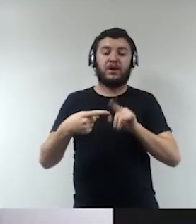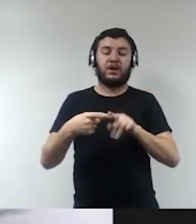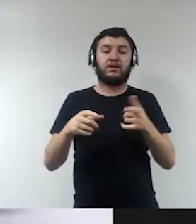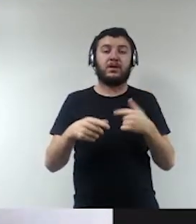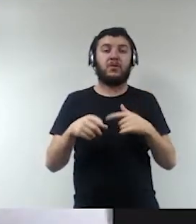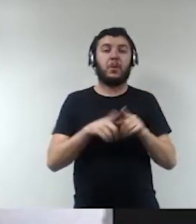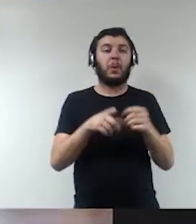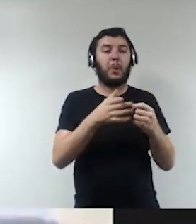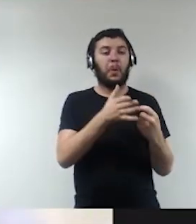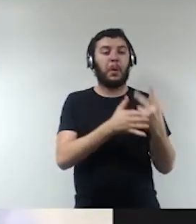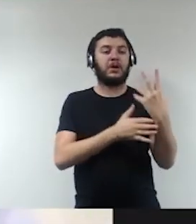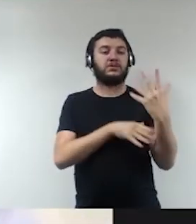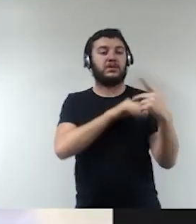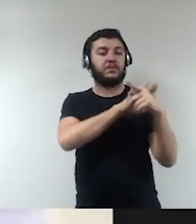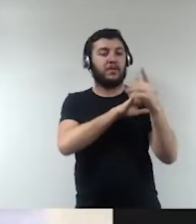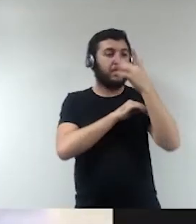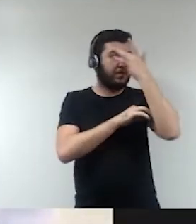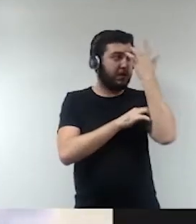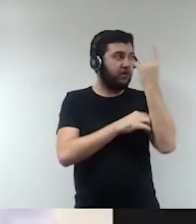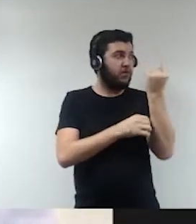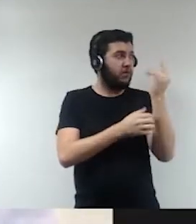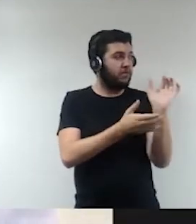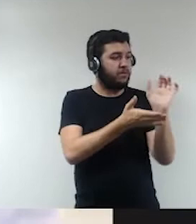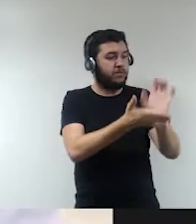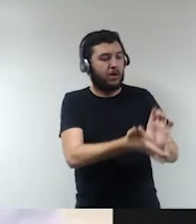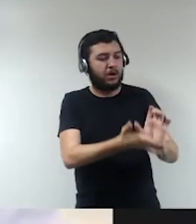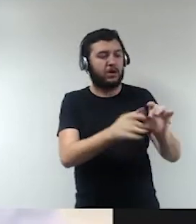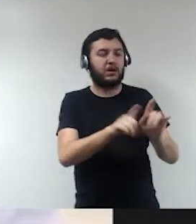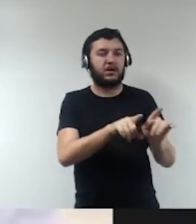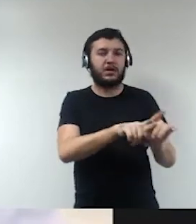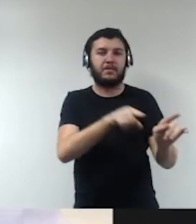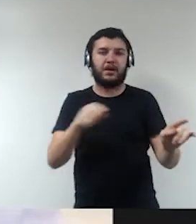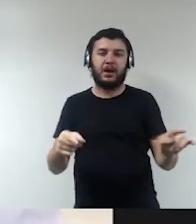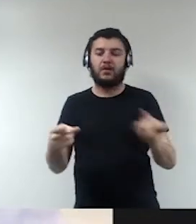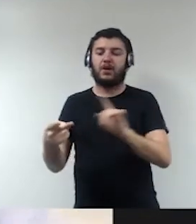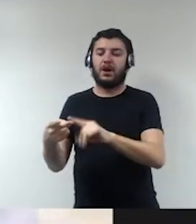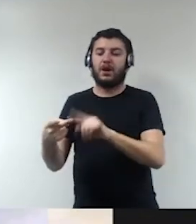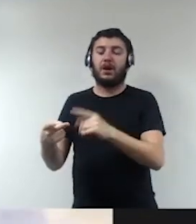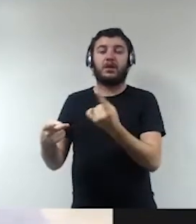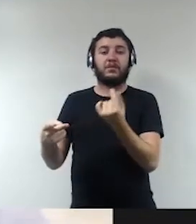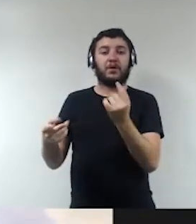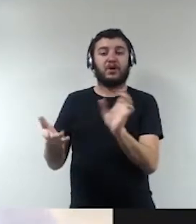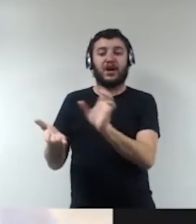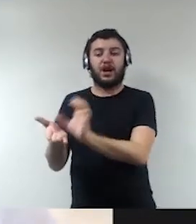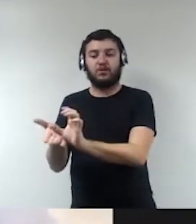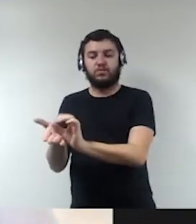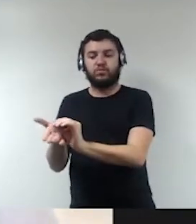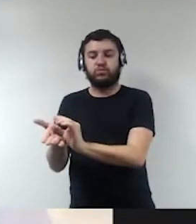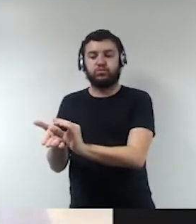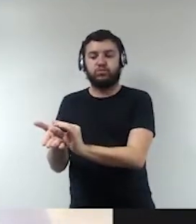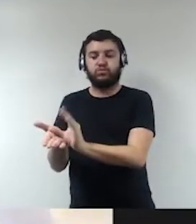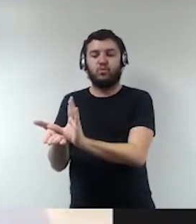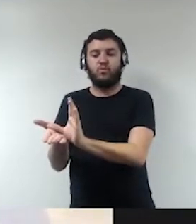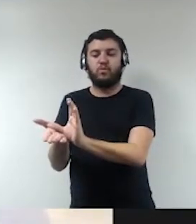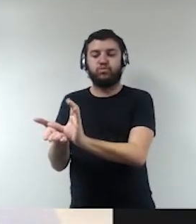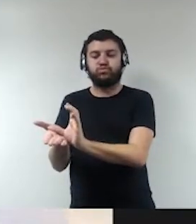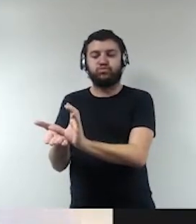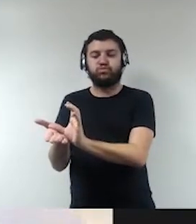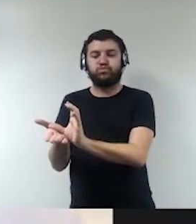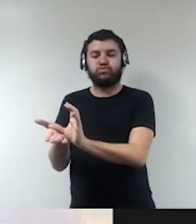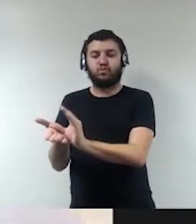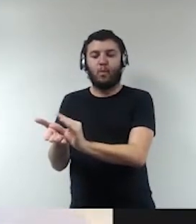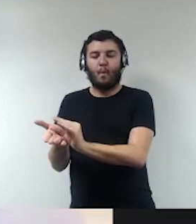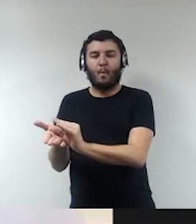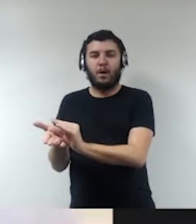e um volume de crédito. Na prática, isso desperta uma estratégia da recuperanda. Eu não preciso agradar